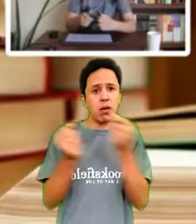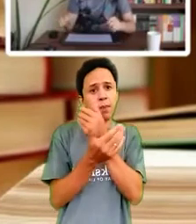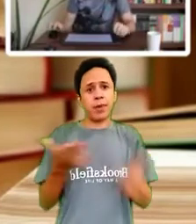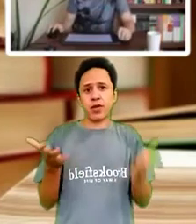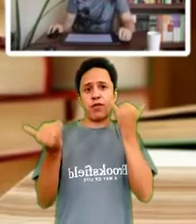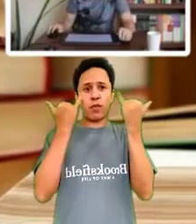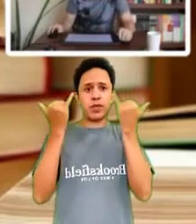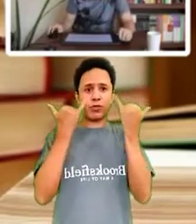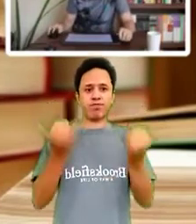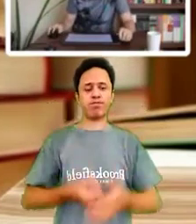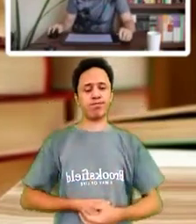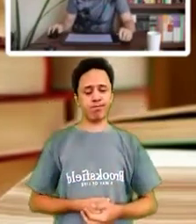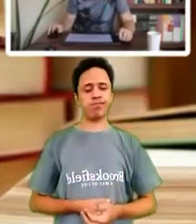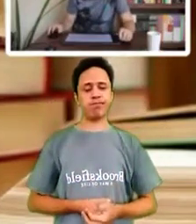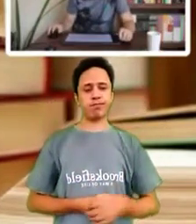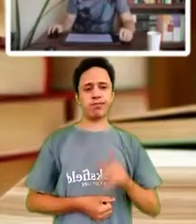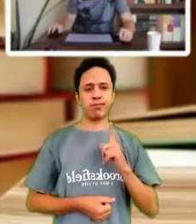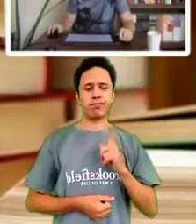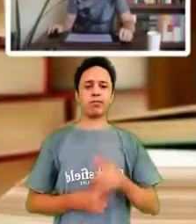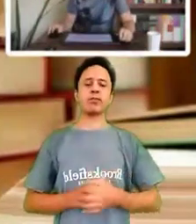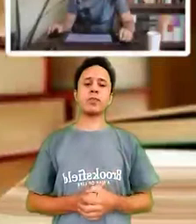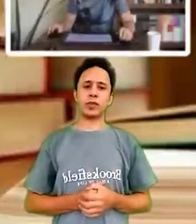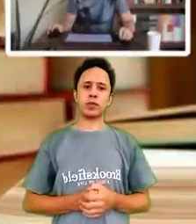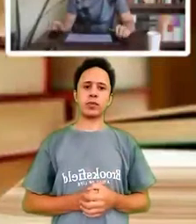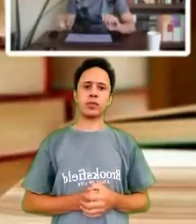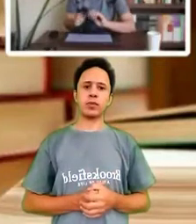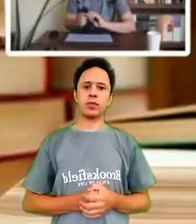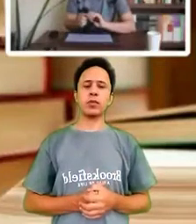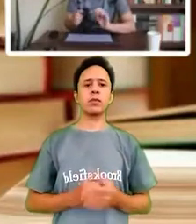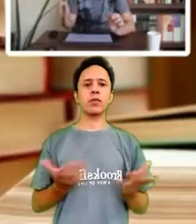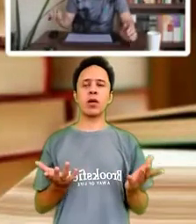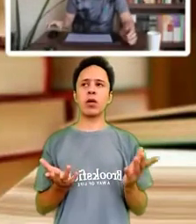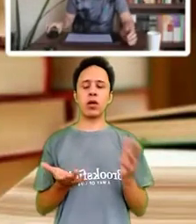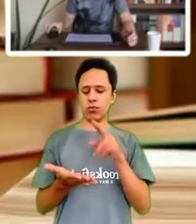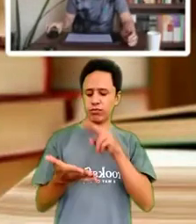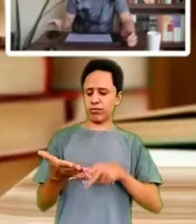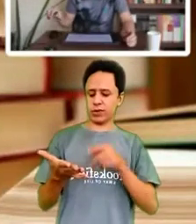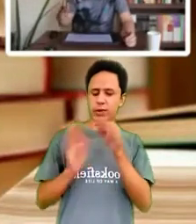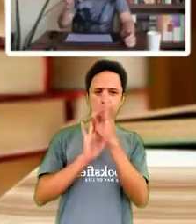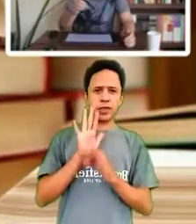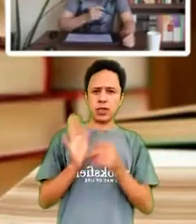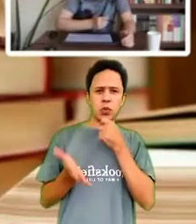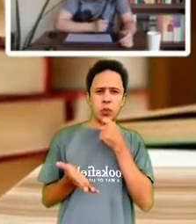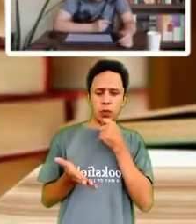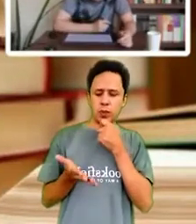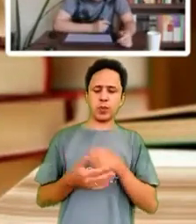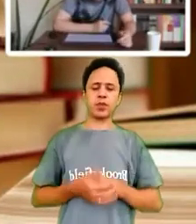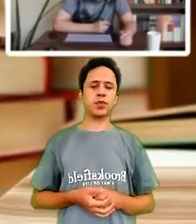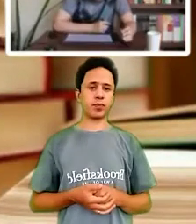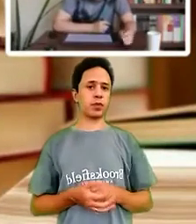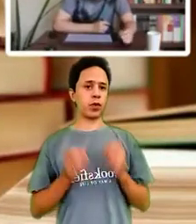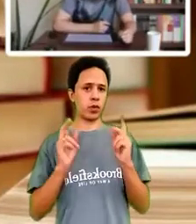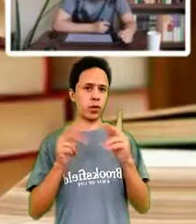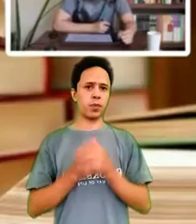eu ver se tem continuação aqui. Ah, tem sim. Que assim, eu não cheguei a olhar esse texto aqui inteiro antes de fazer. Vamos